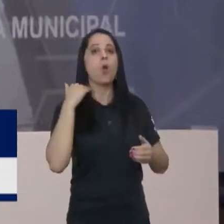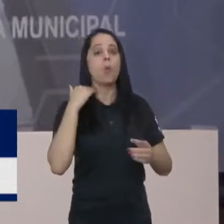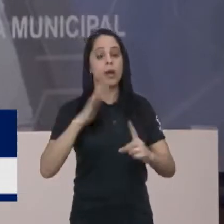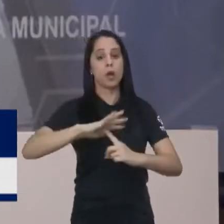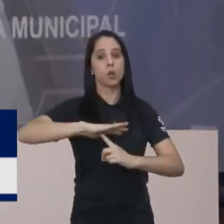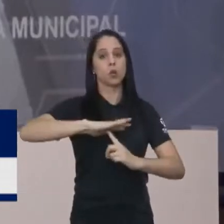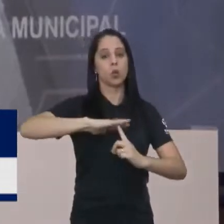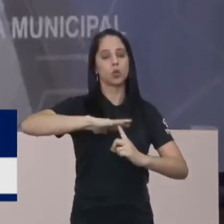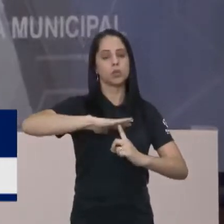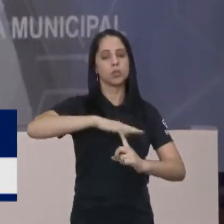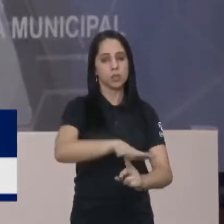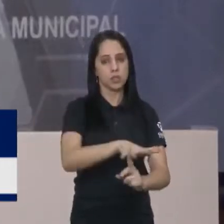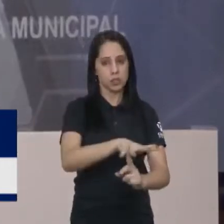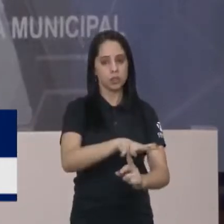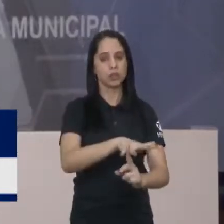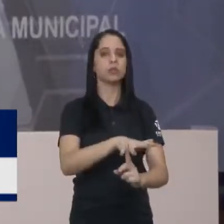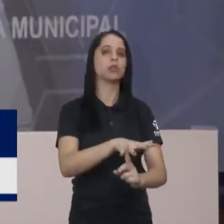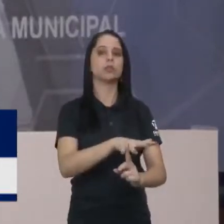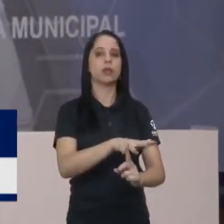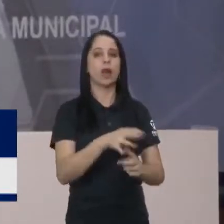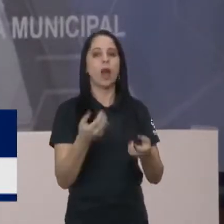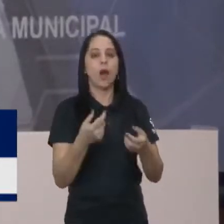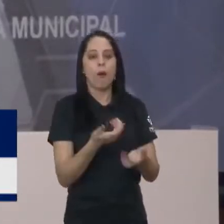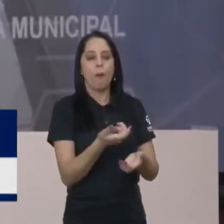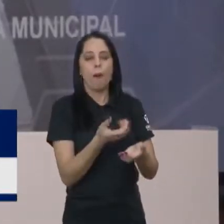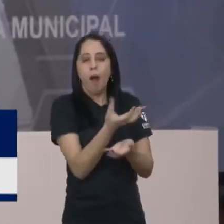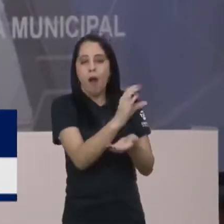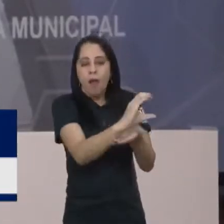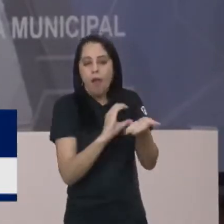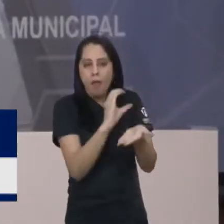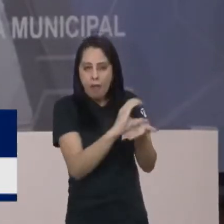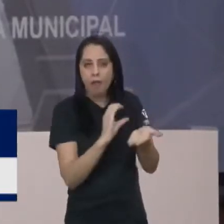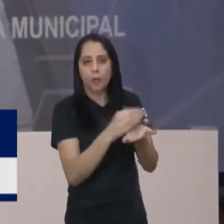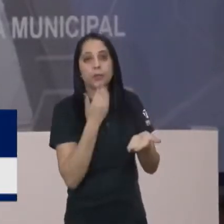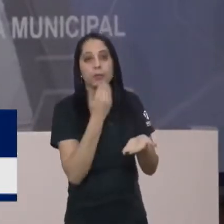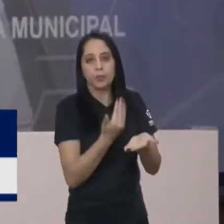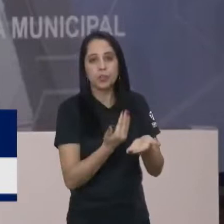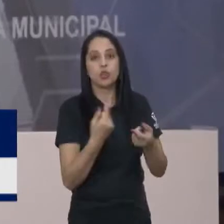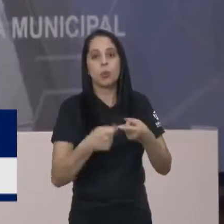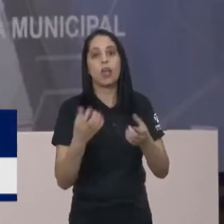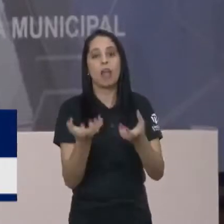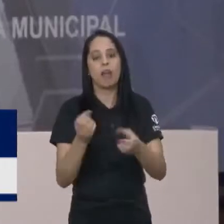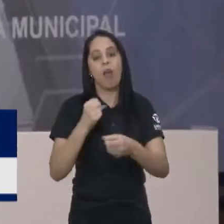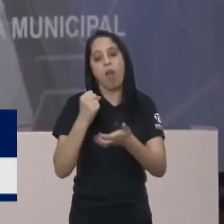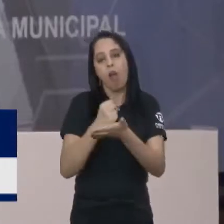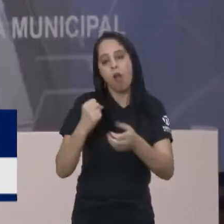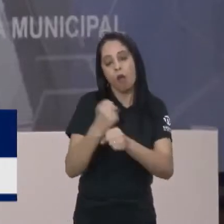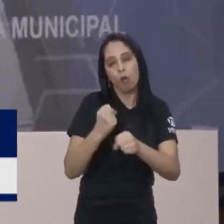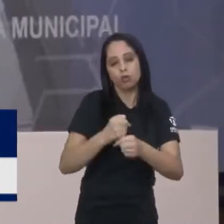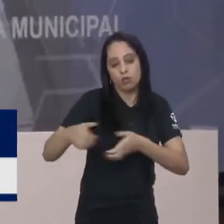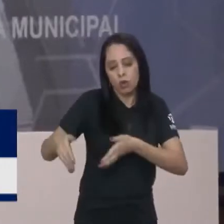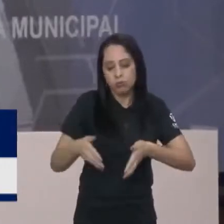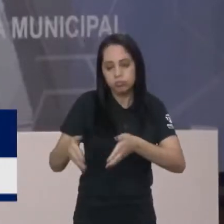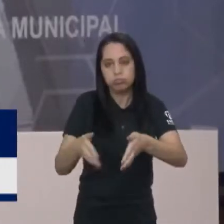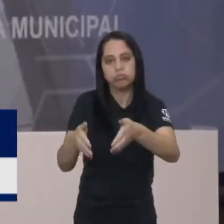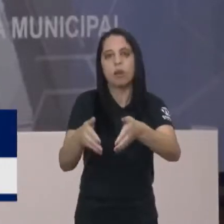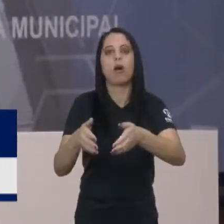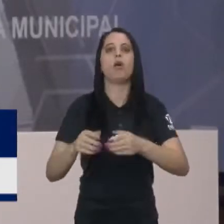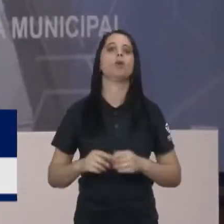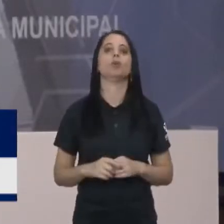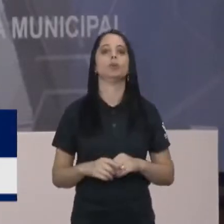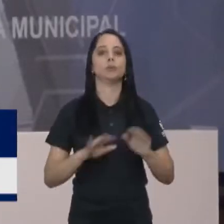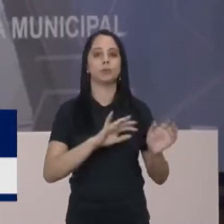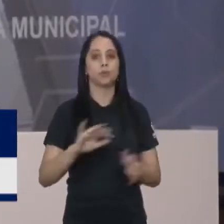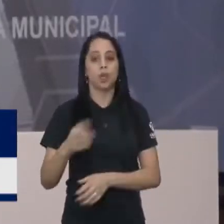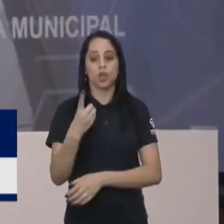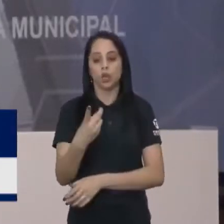ligar o miolo do Parque da Cidade às avenidas de acesso. Em 2006, conduziu a desapropriação